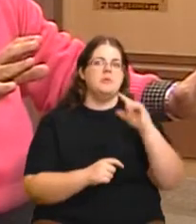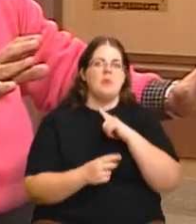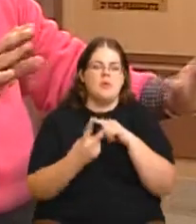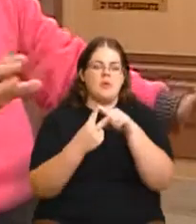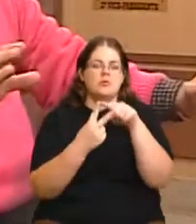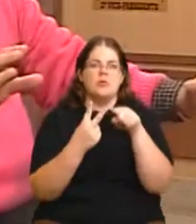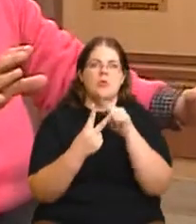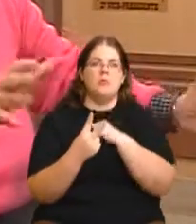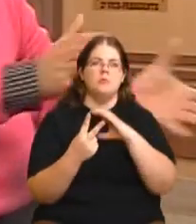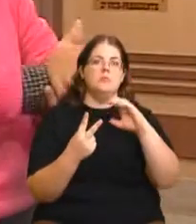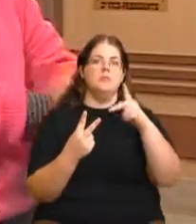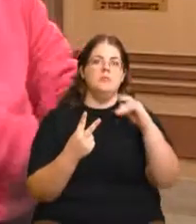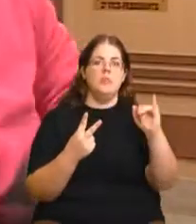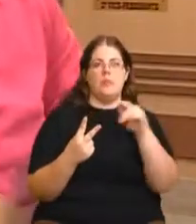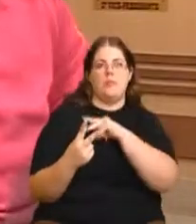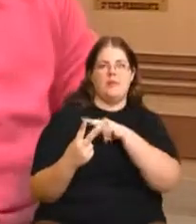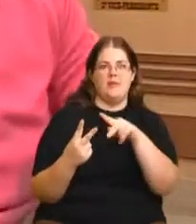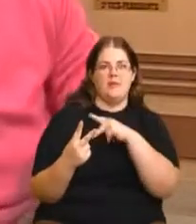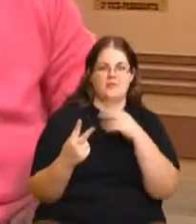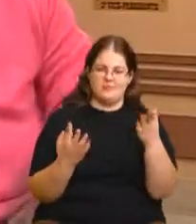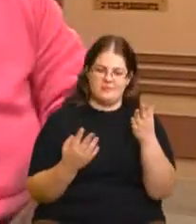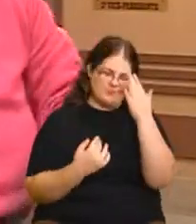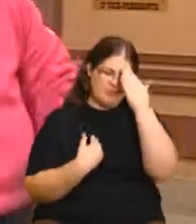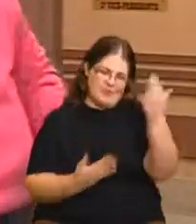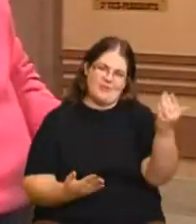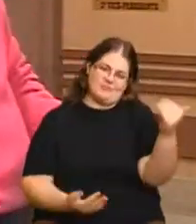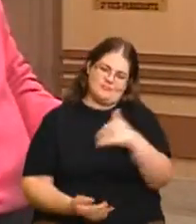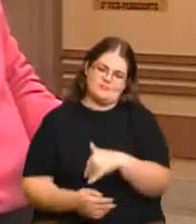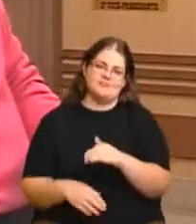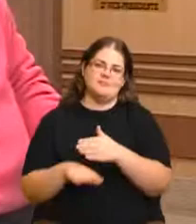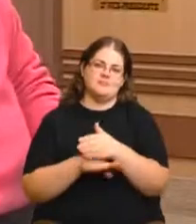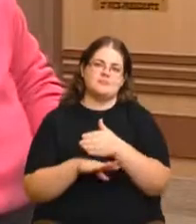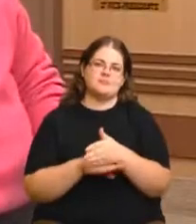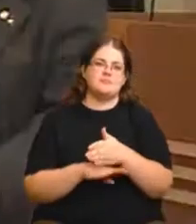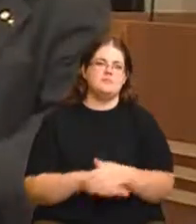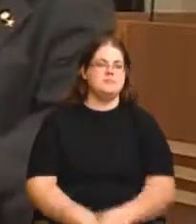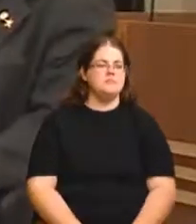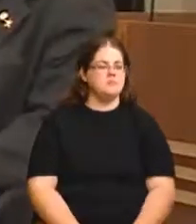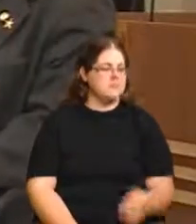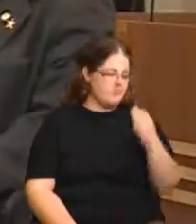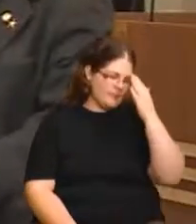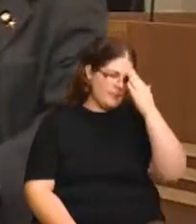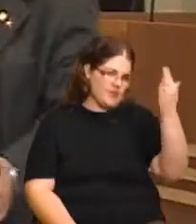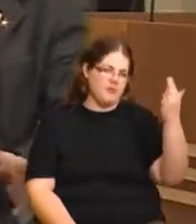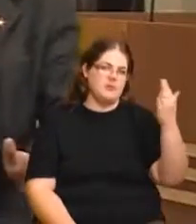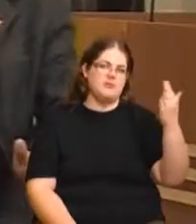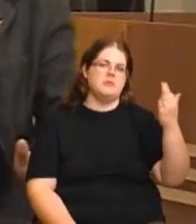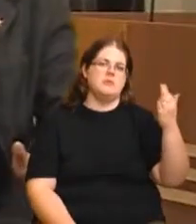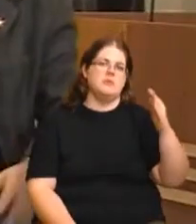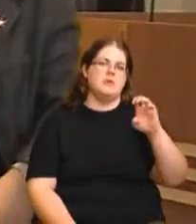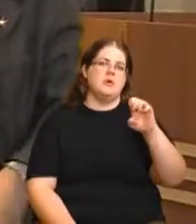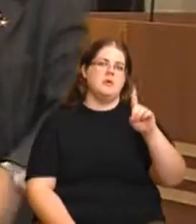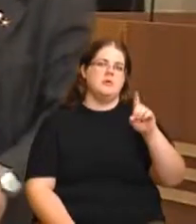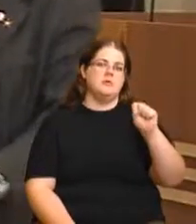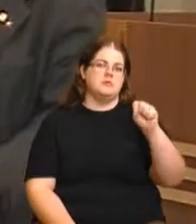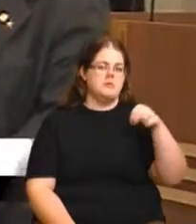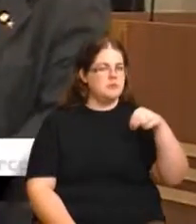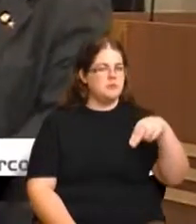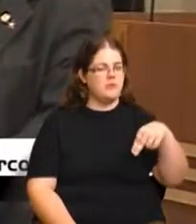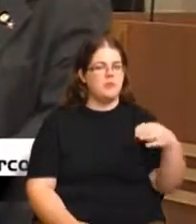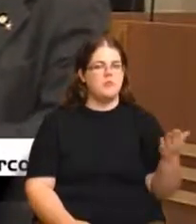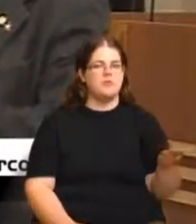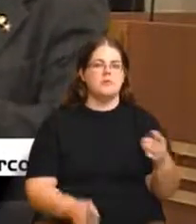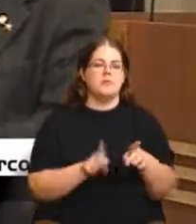né? Duas CPIs. Então, obrigado pela presença, vereador. Obrigado, saudade, Edson, aí, a todos os telespectadores da TV Câmara. É uma alegria a